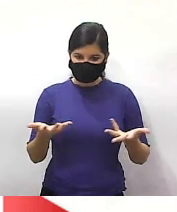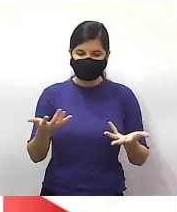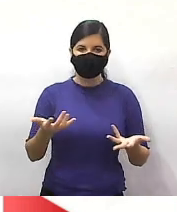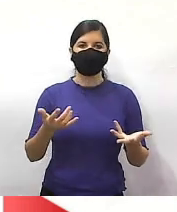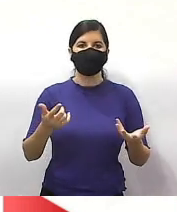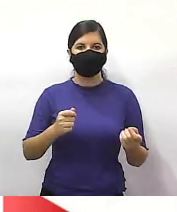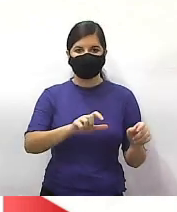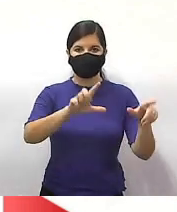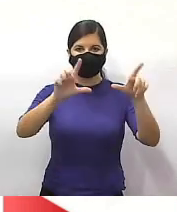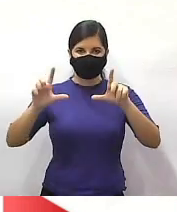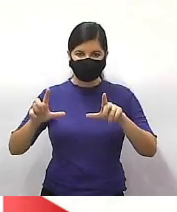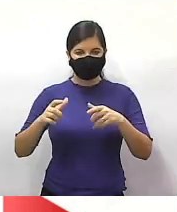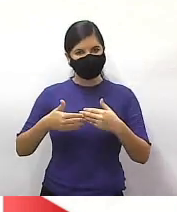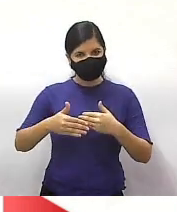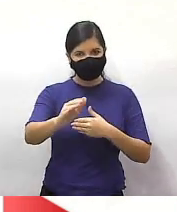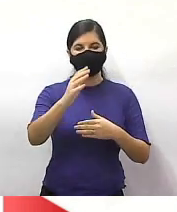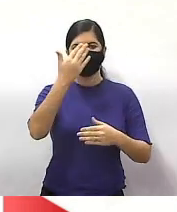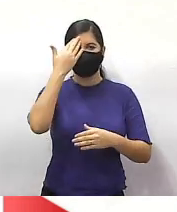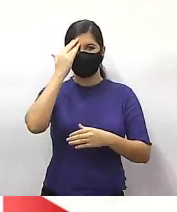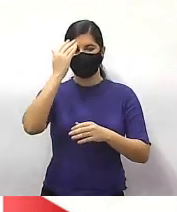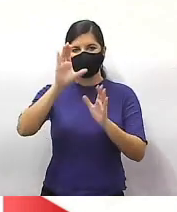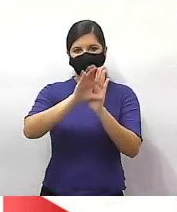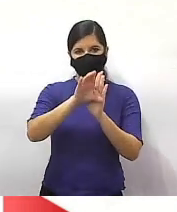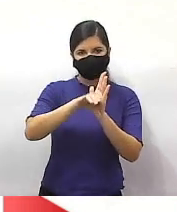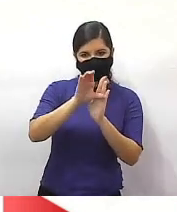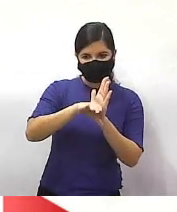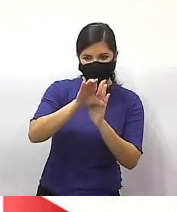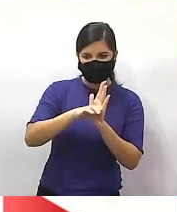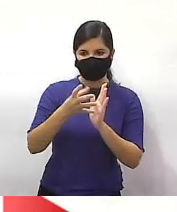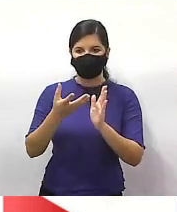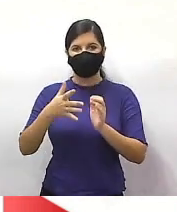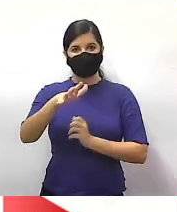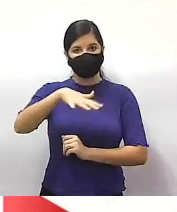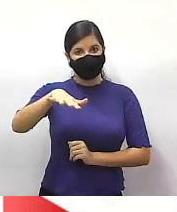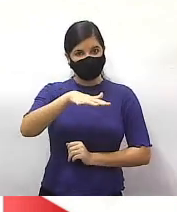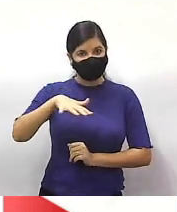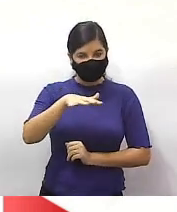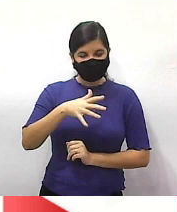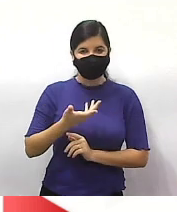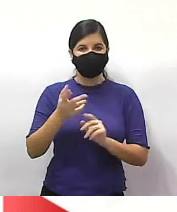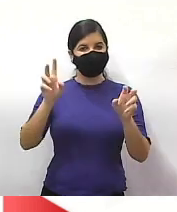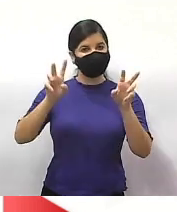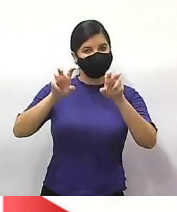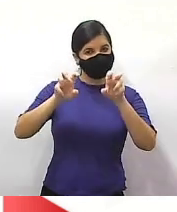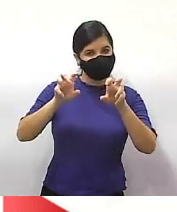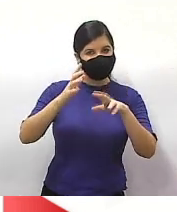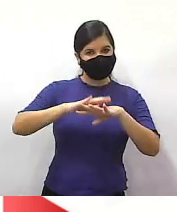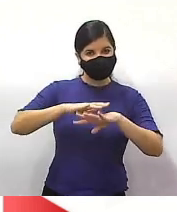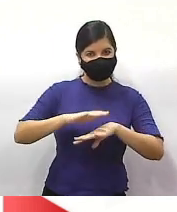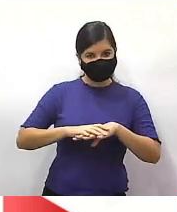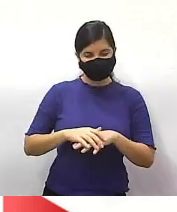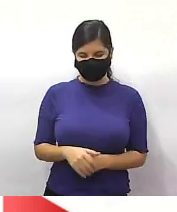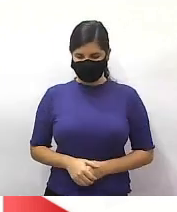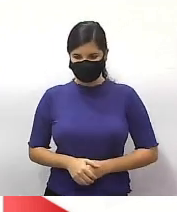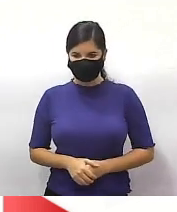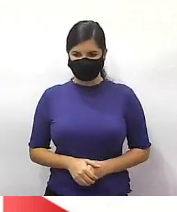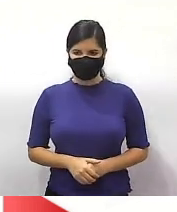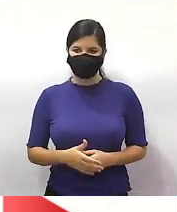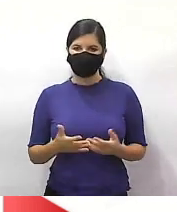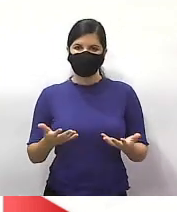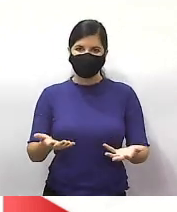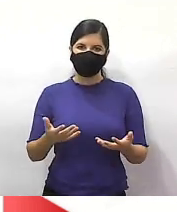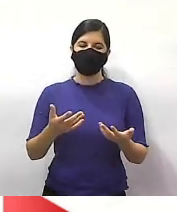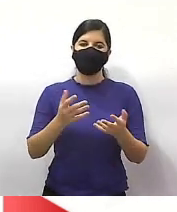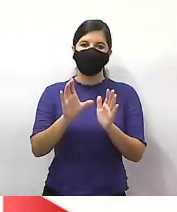para que você possa entender conceitos sobre esse campo, esse assunto matemático, tá bom? Bom,